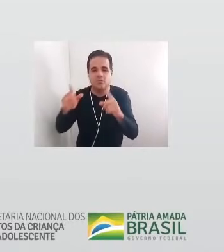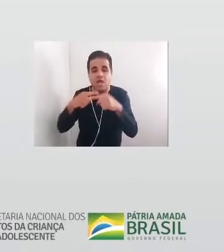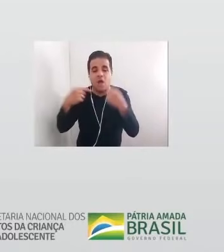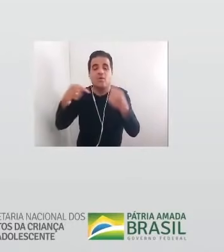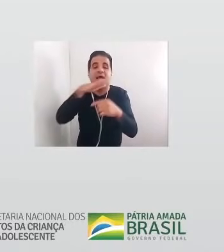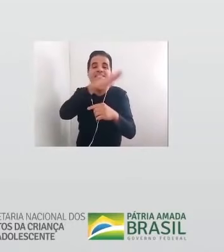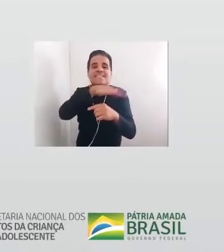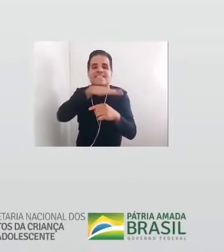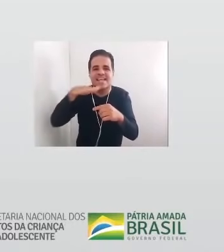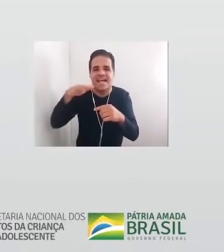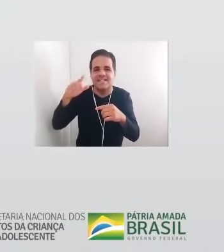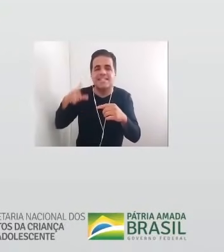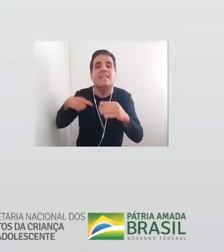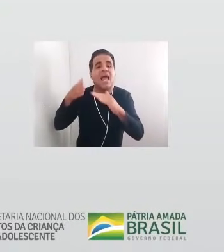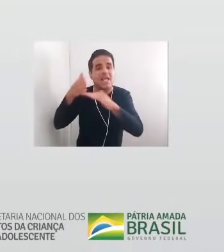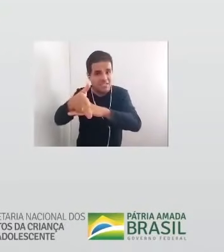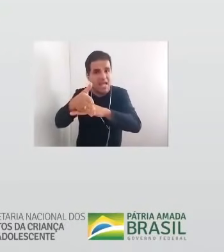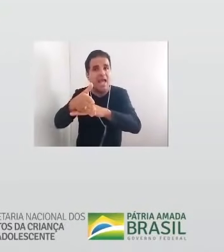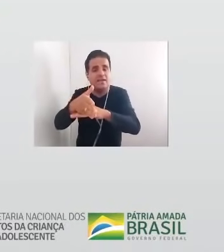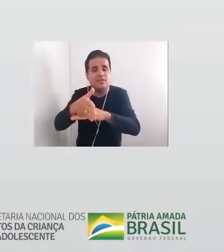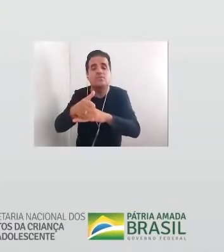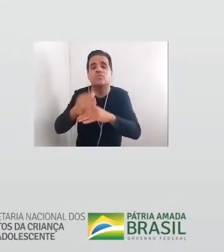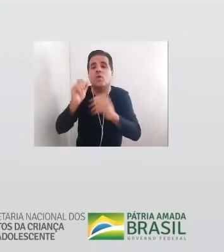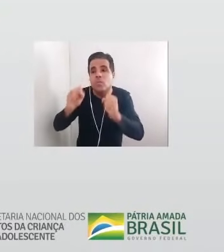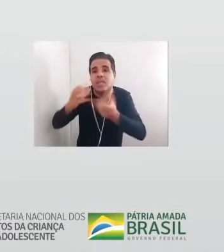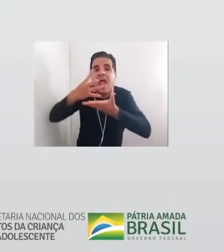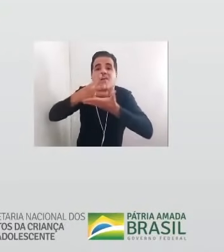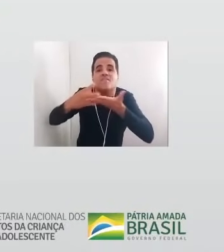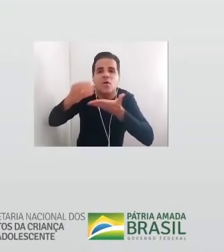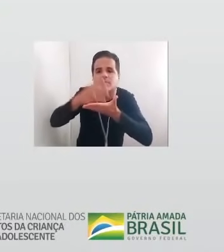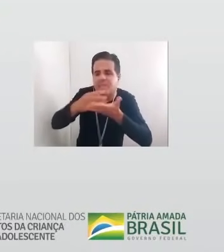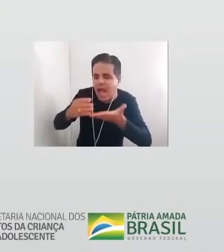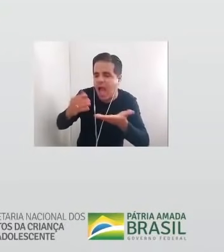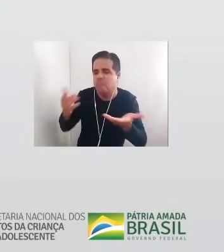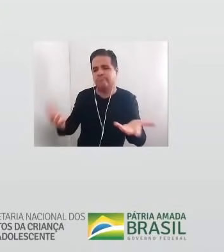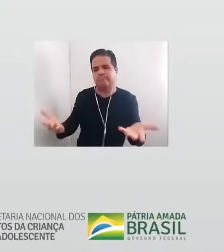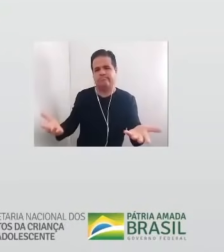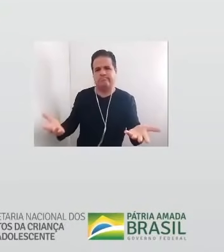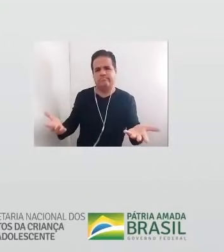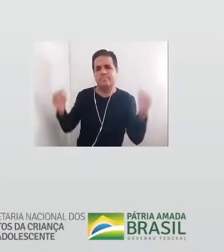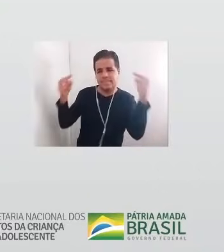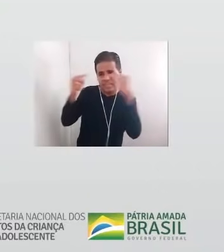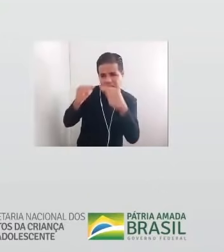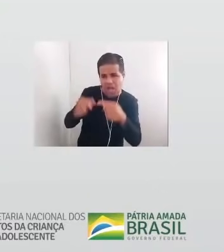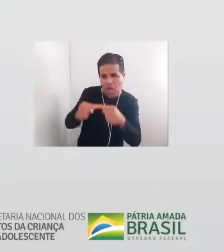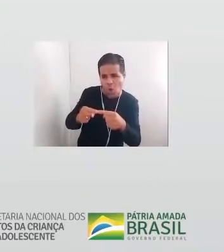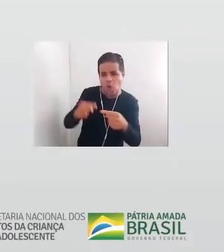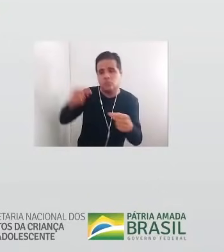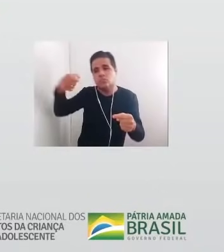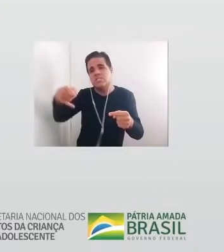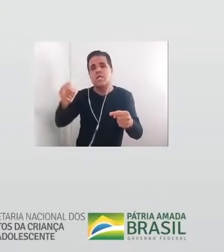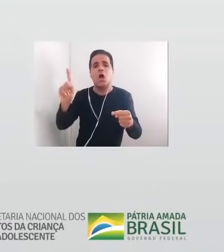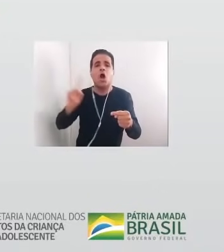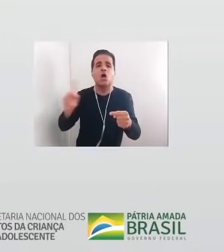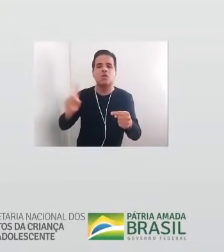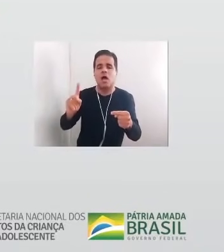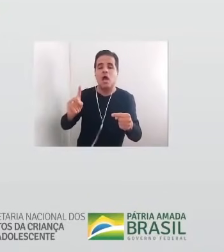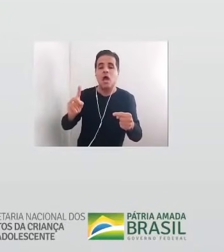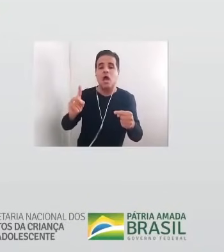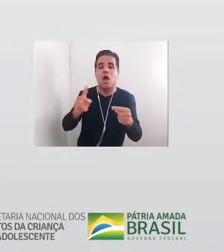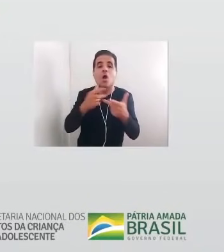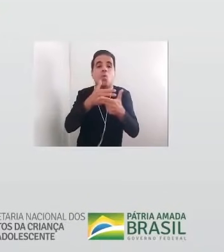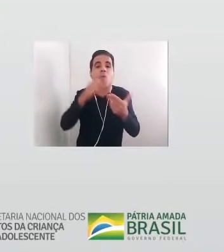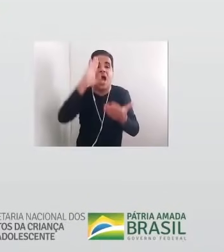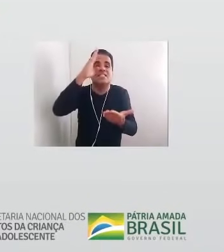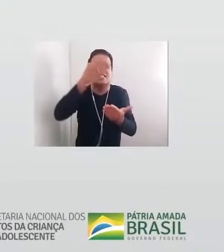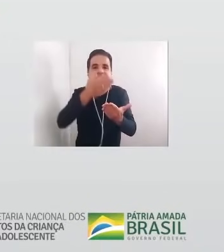crianças têm acesso. Então, poder filtrar se isso está ou não em acordo com as convicções